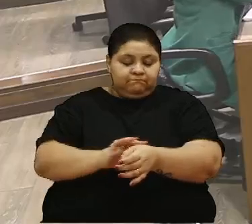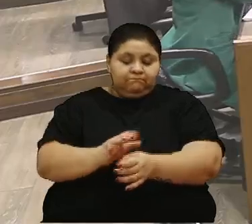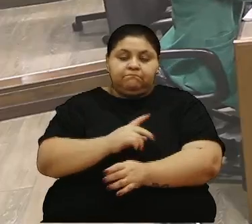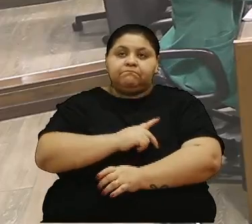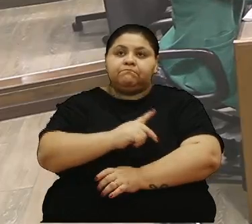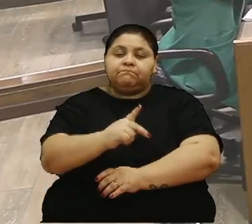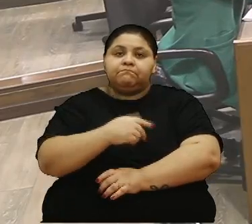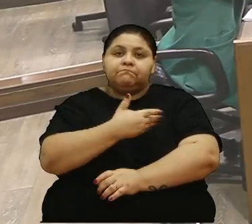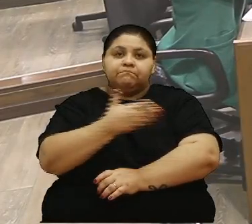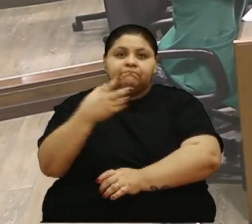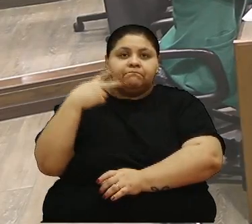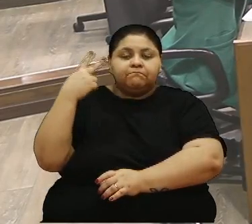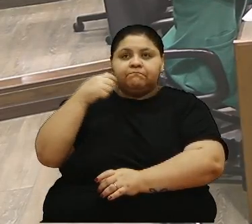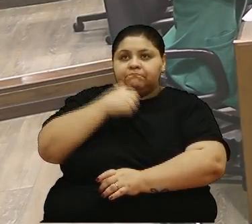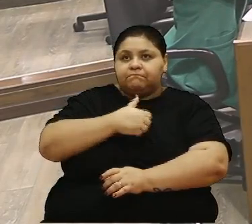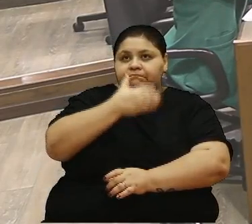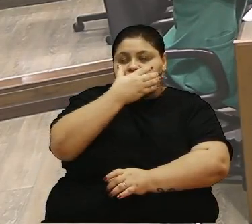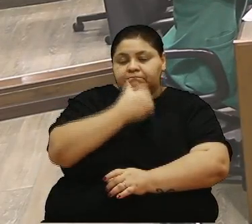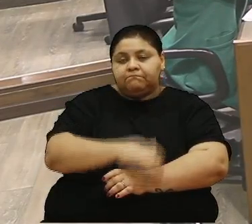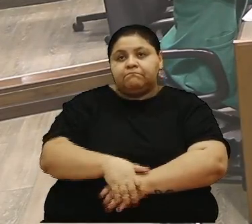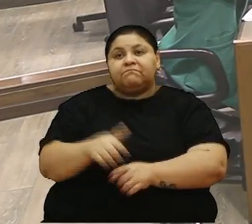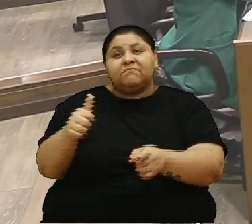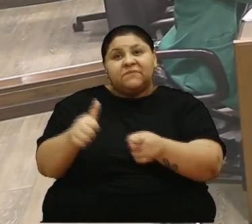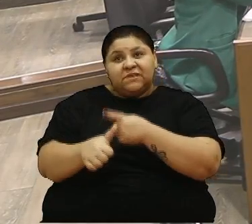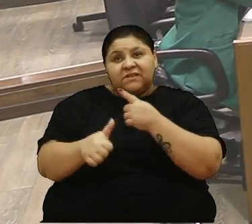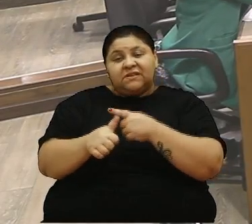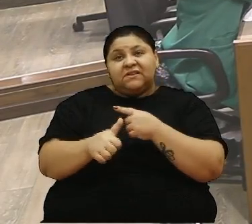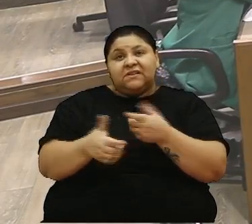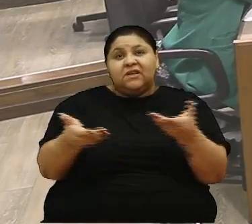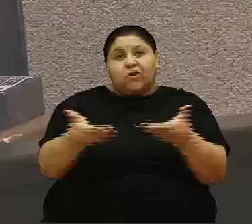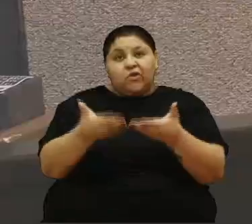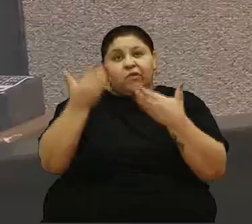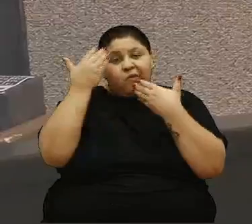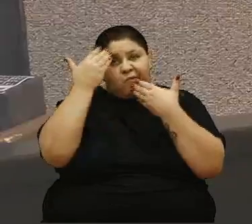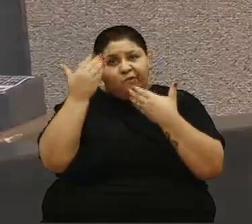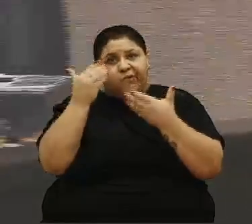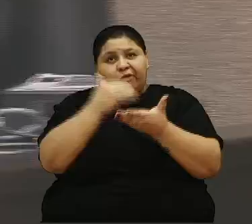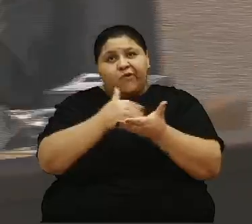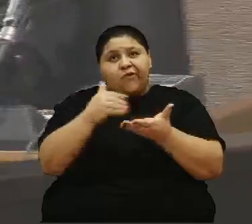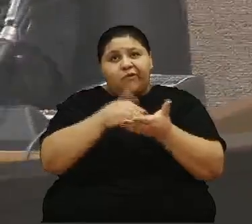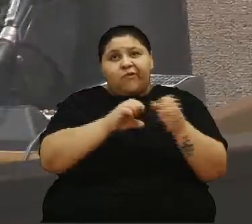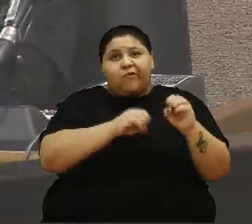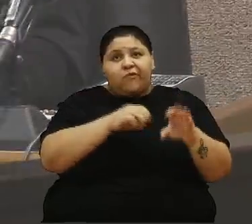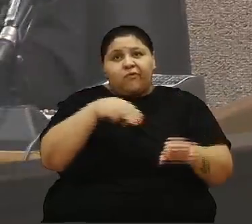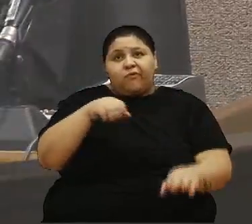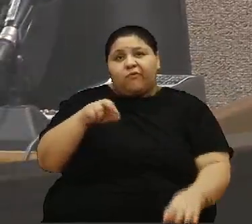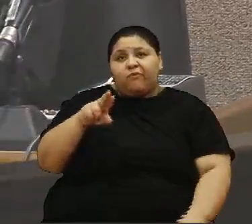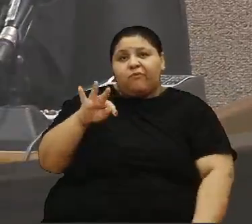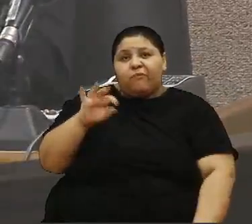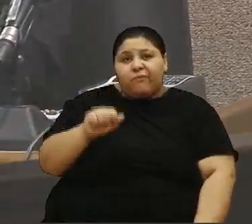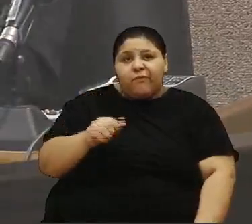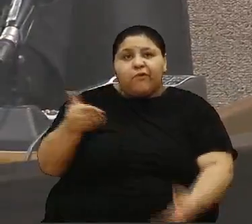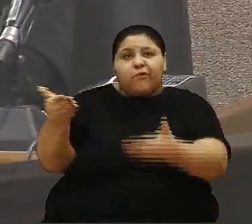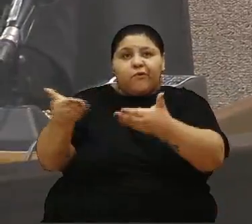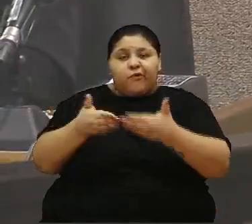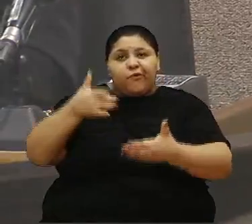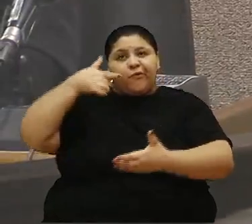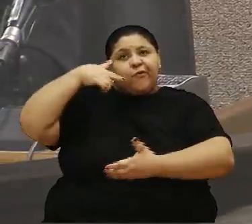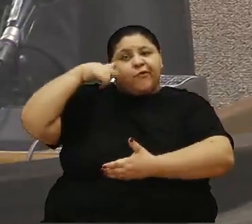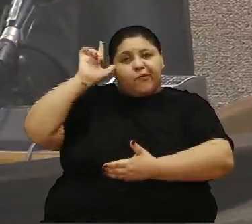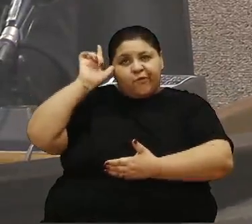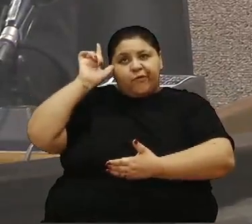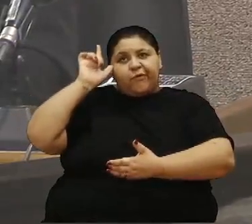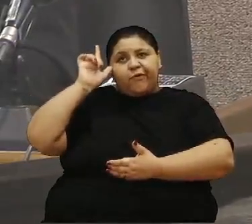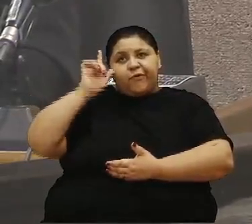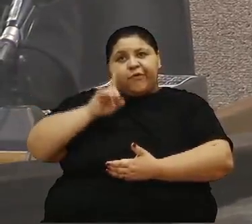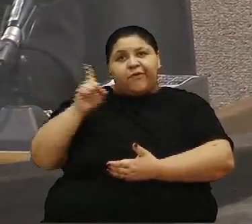Senhor presidente, senhores vereadores, primeiramente queria fazer um agradecimento à secretária de Educação, Marta Fattori, que nos recebeu ontem